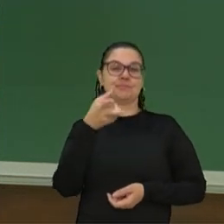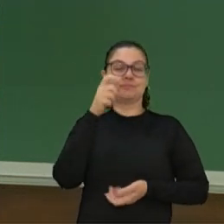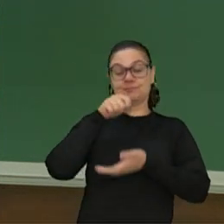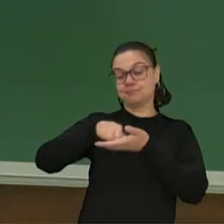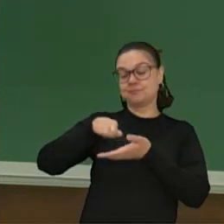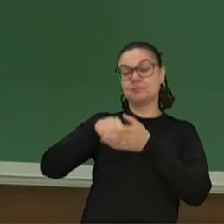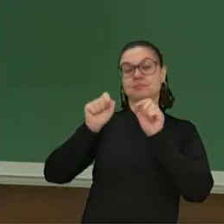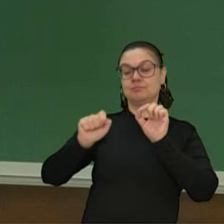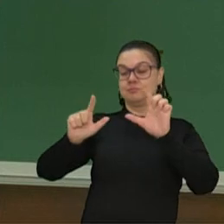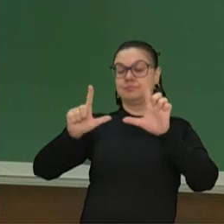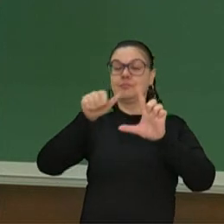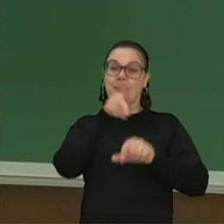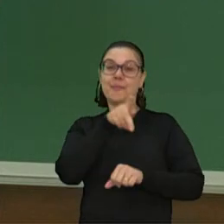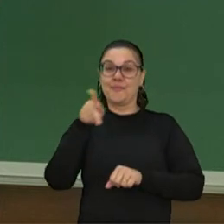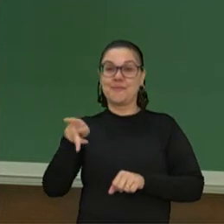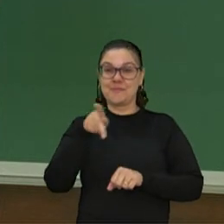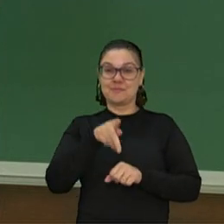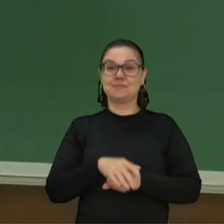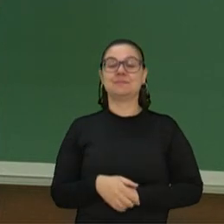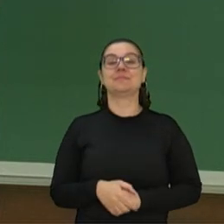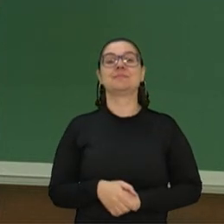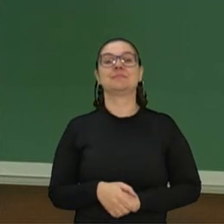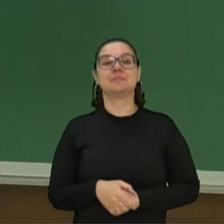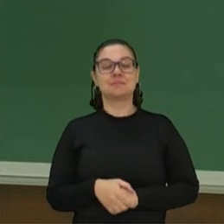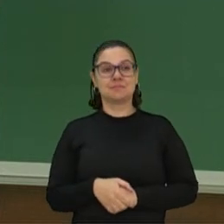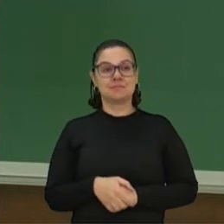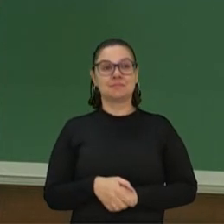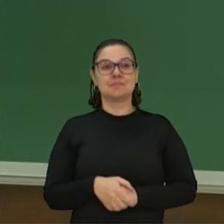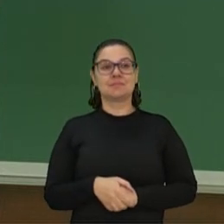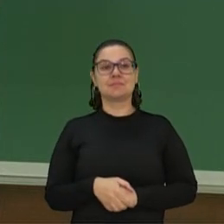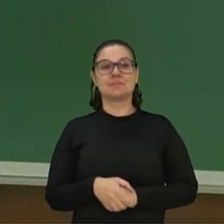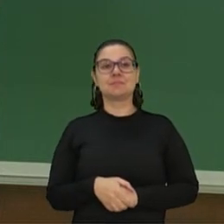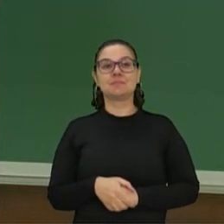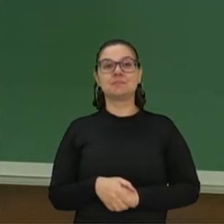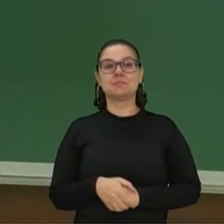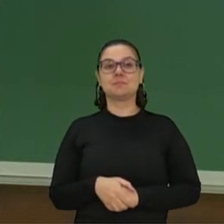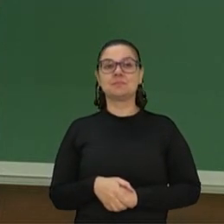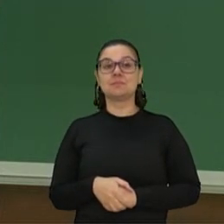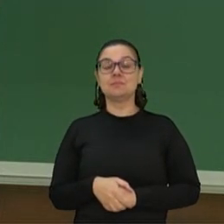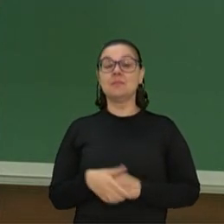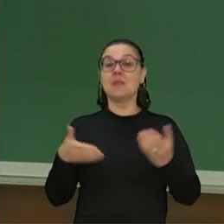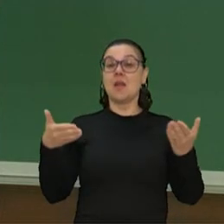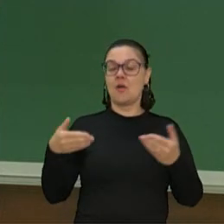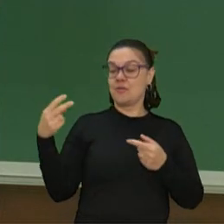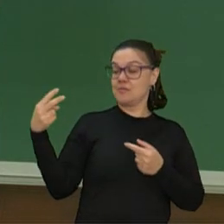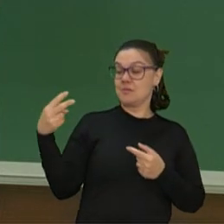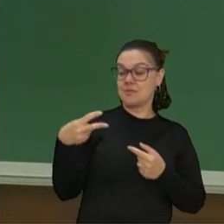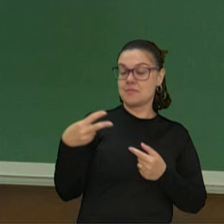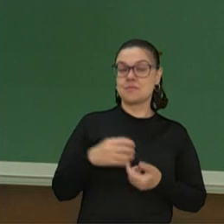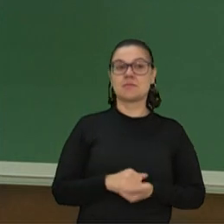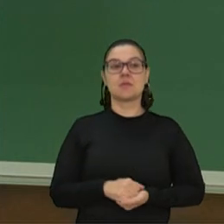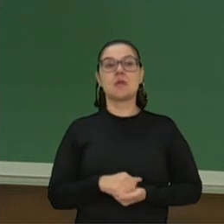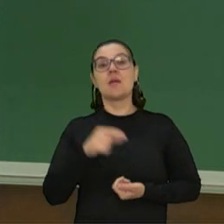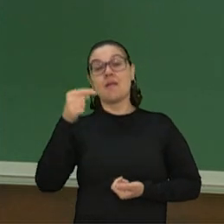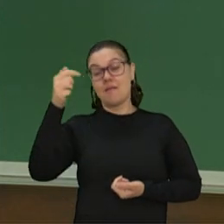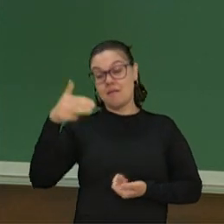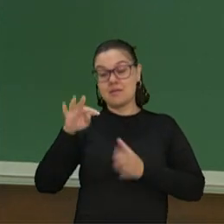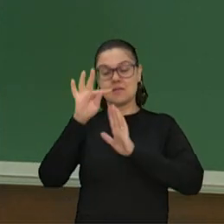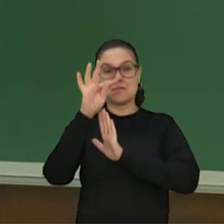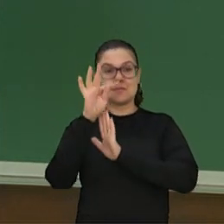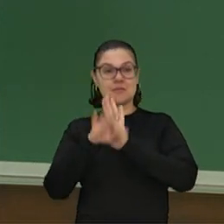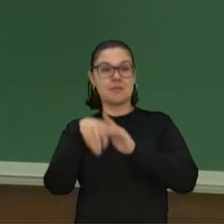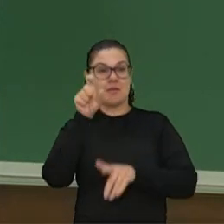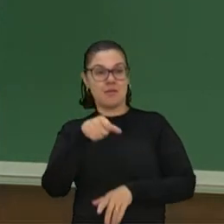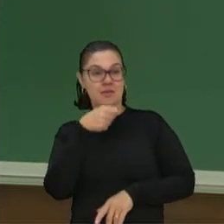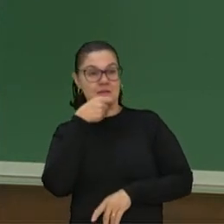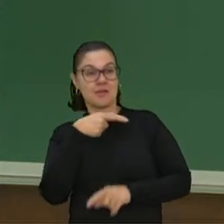foi escrito por um teacher, por um professor ou uma professora. Number 2. Esse texto é